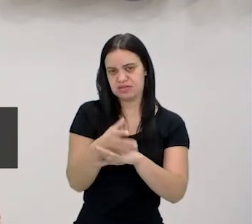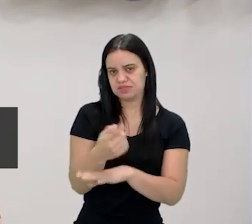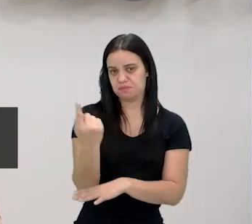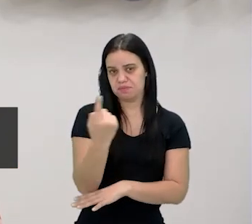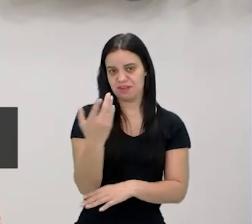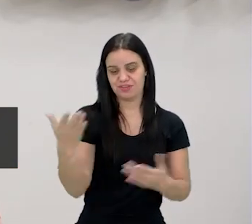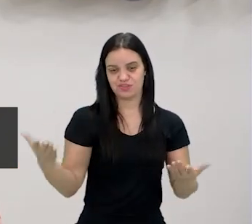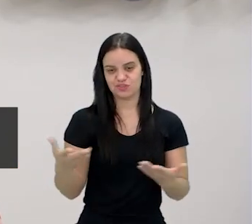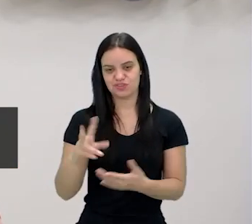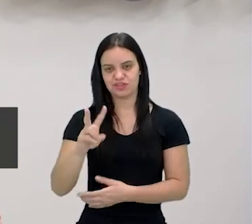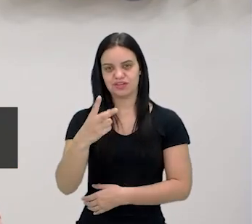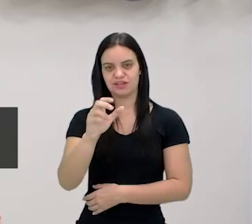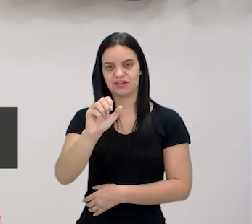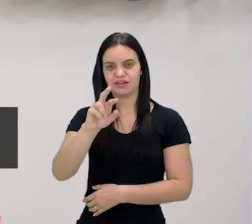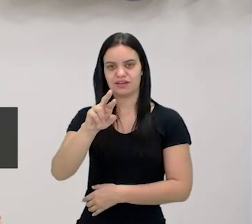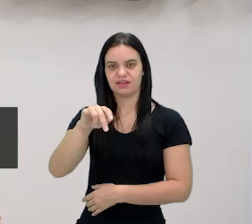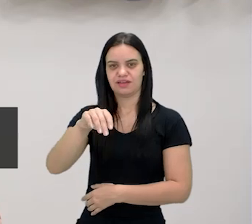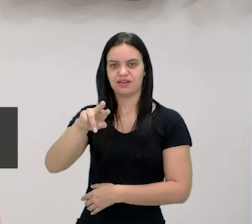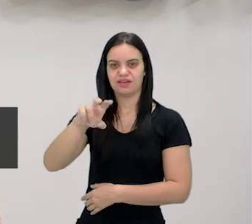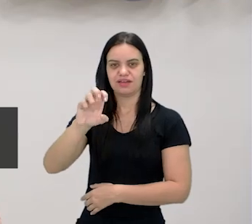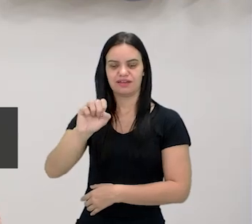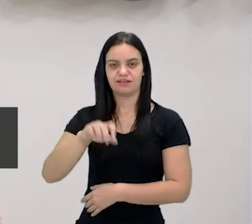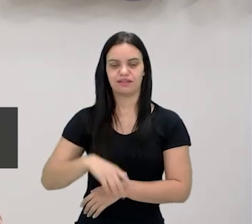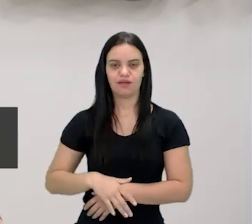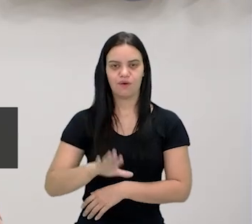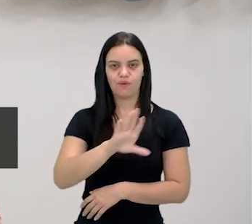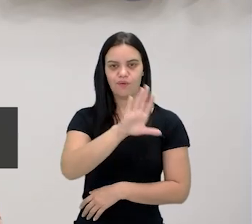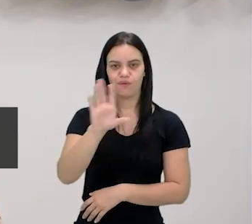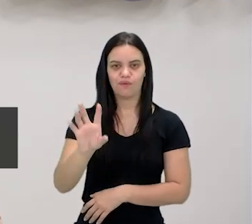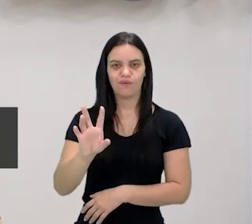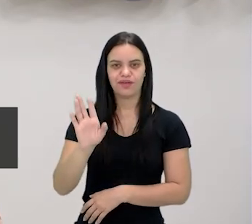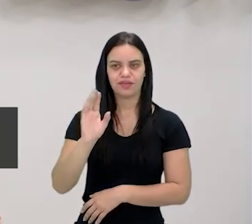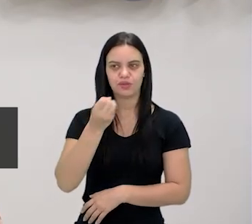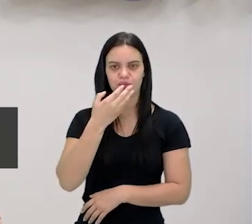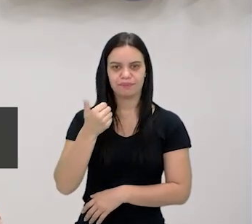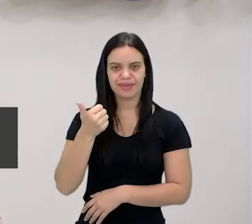vez, que é a Karine. Tudo bem, Karine?